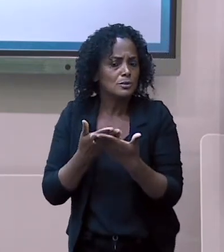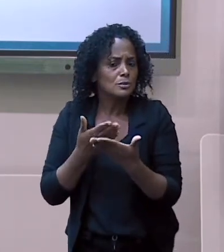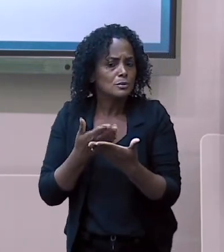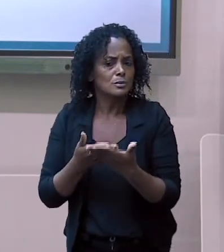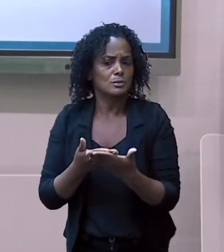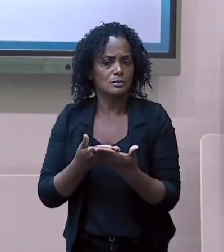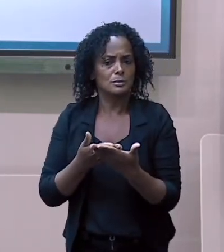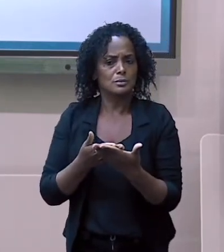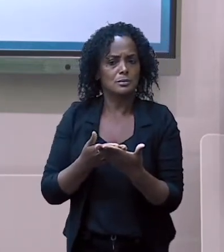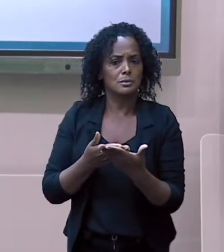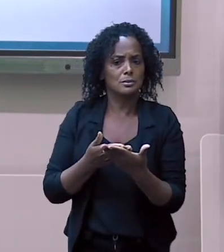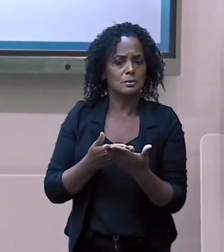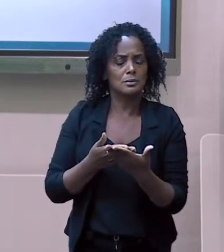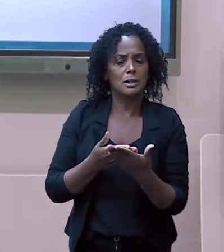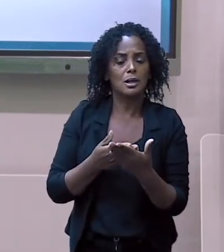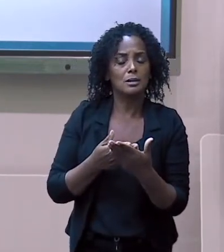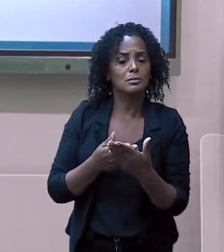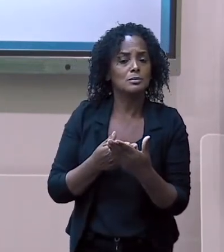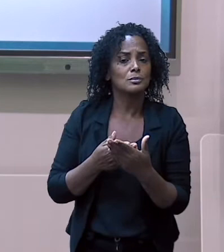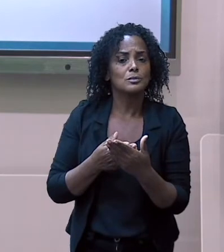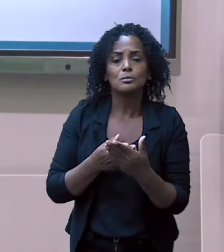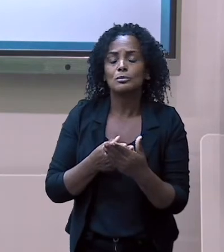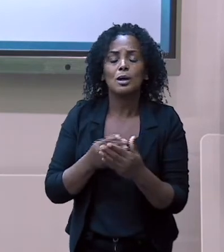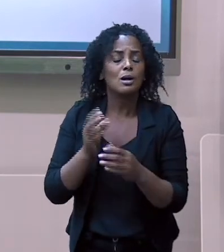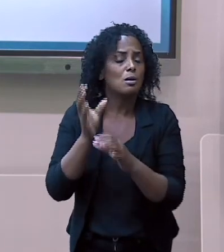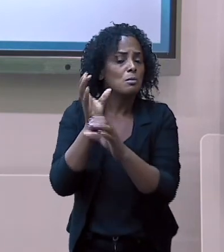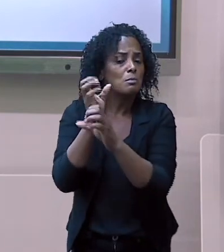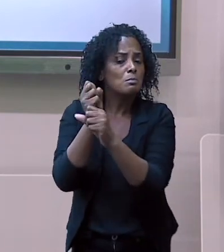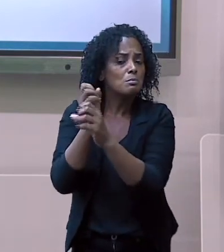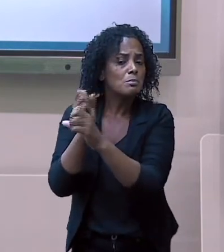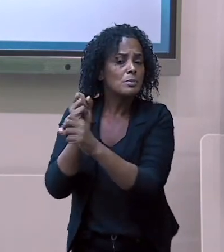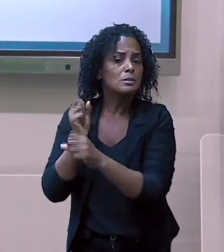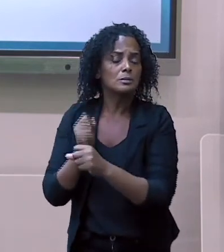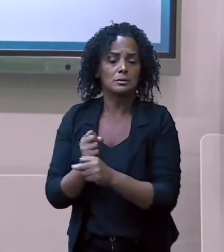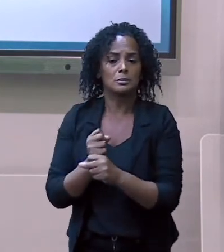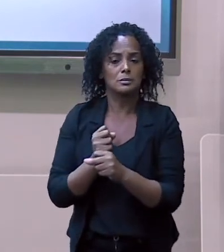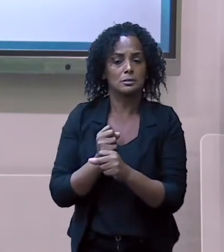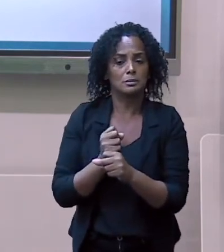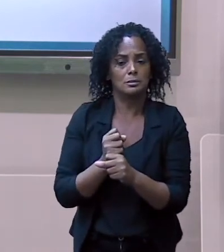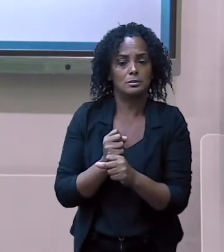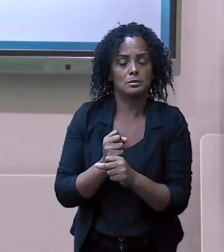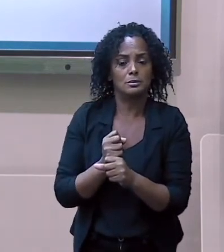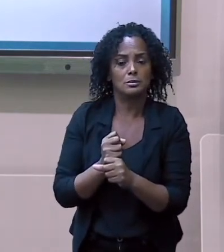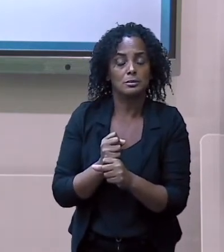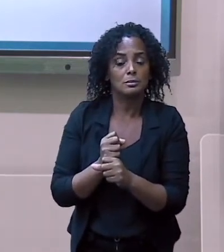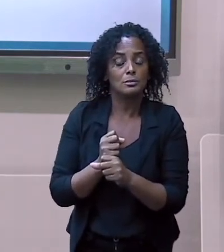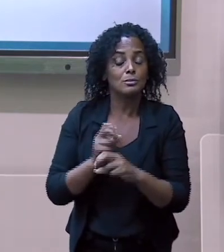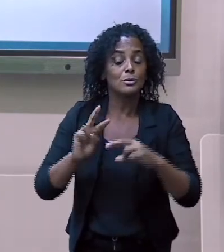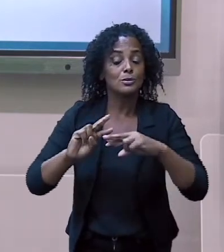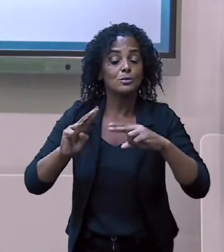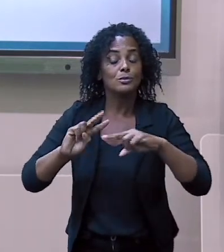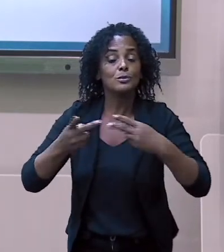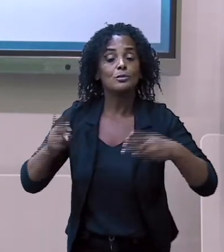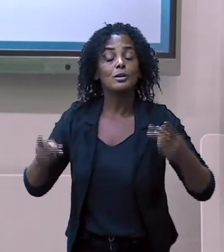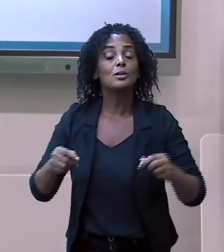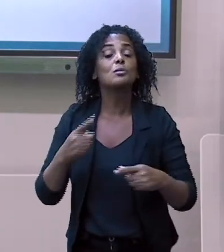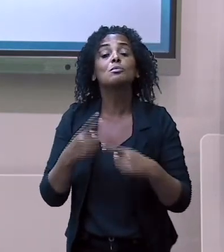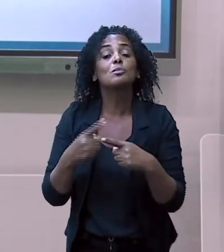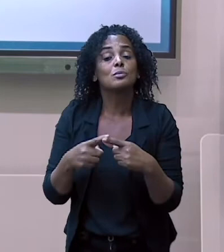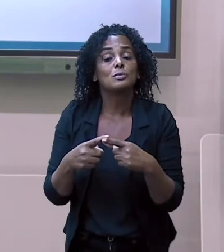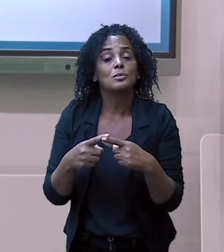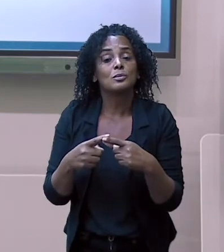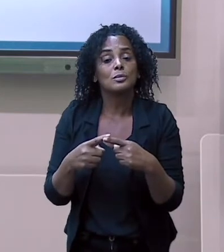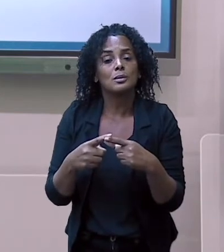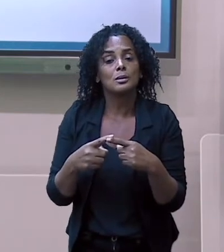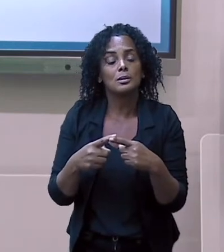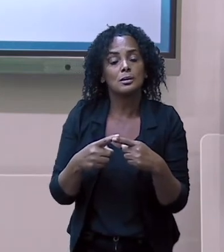As operações. A única forma aqui diferente é porque nós estamos analisando as operações de forma